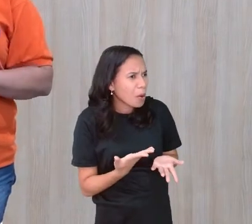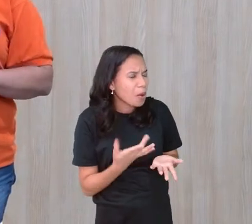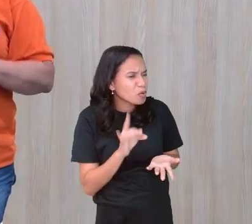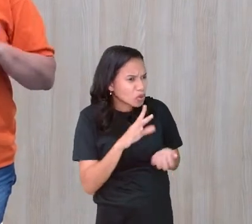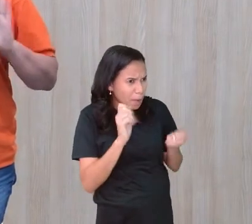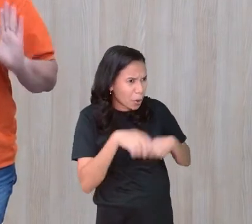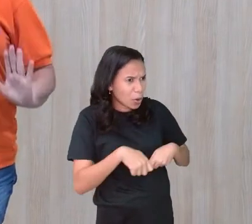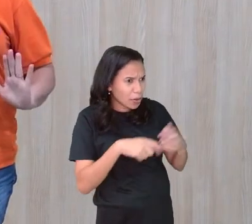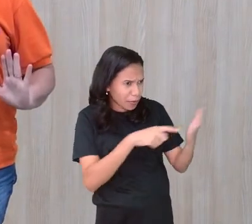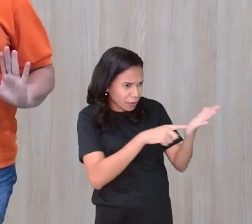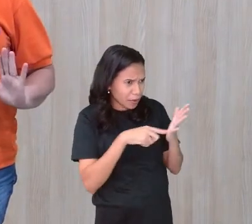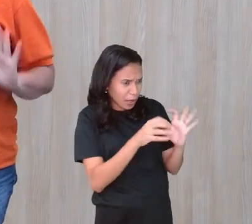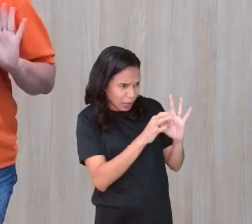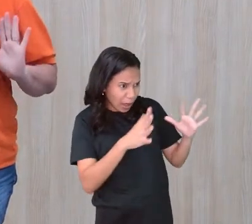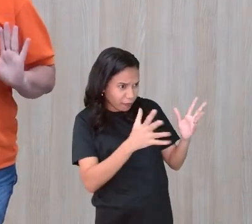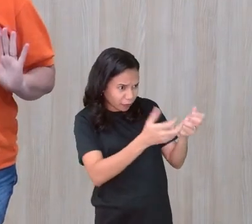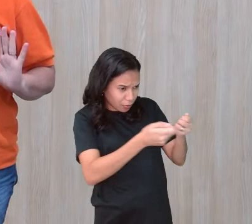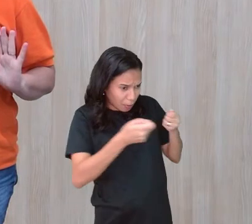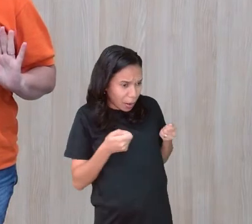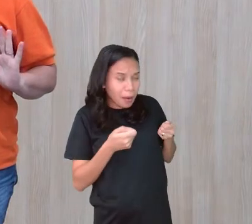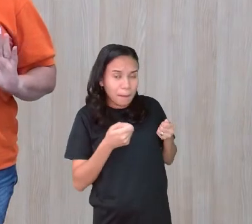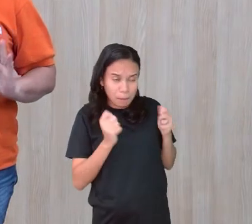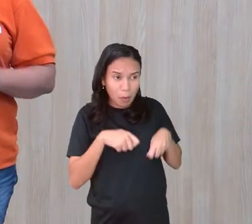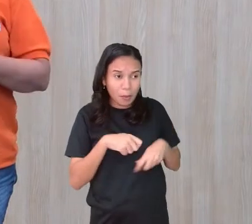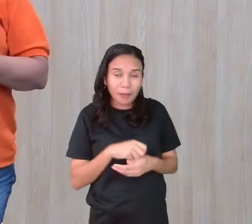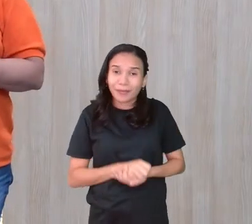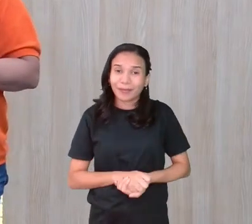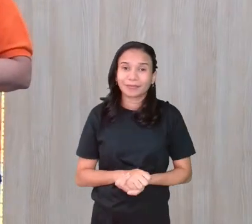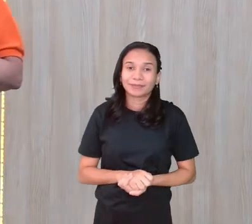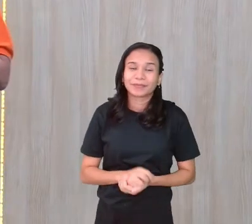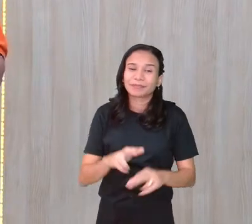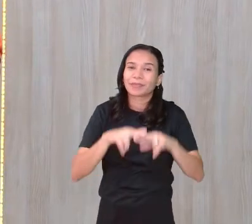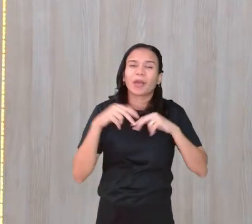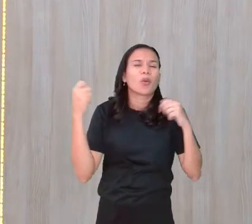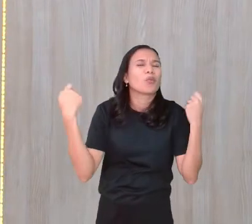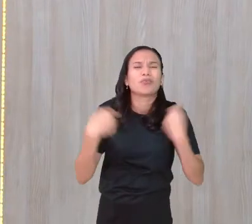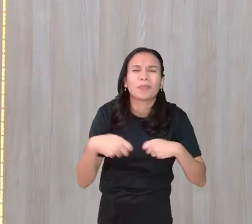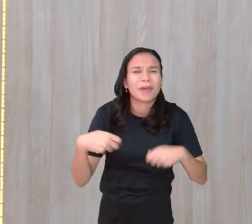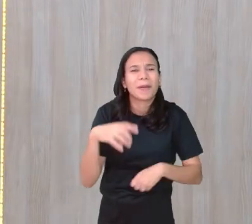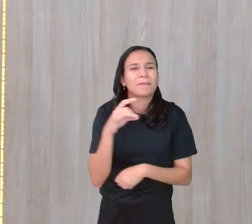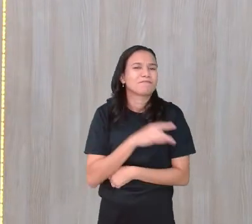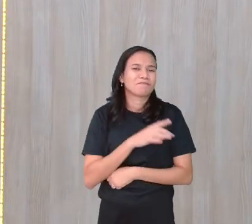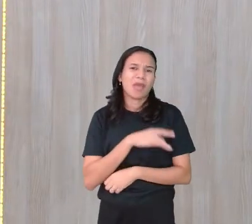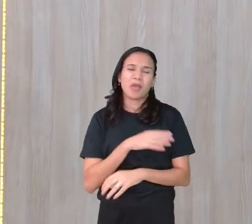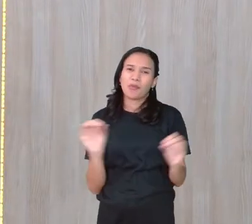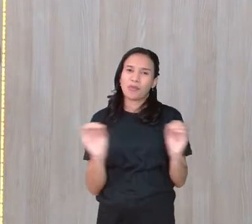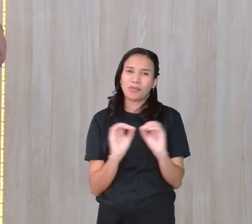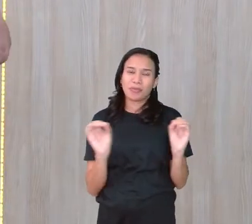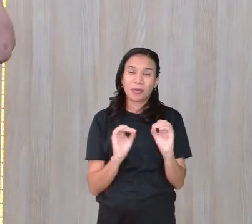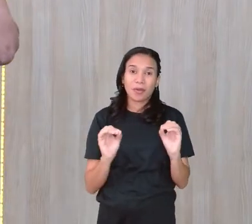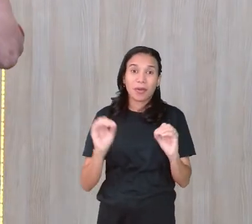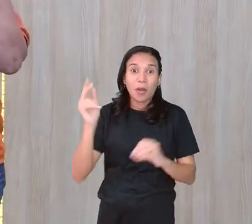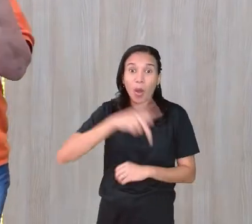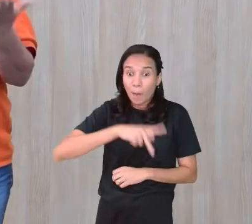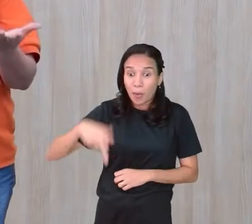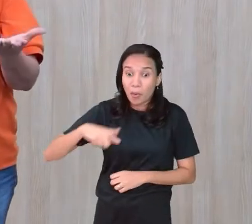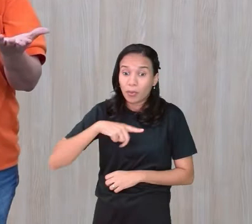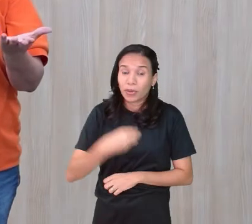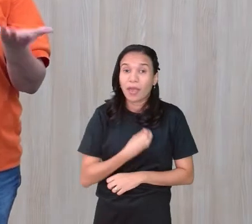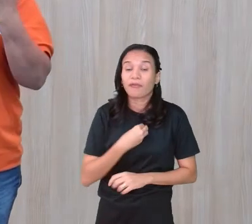posso corrigir se você permitir, eu falo isso, né? E aí não precisa ter esse medo. E aí o professor está ali